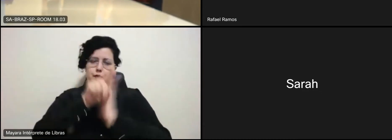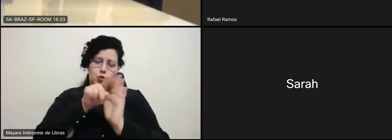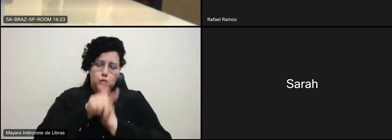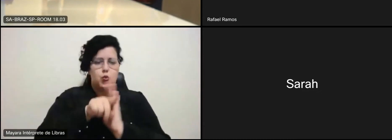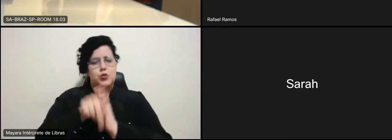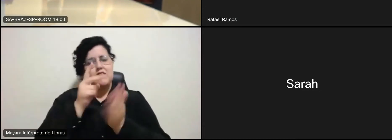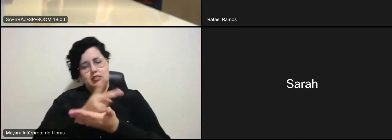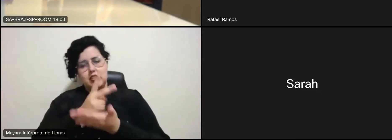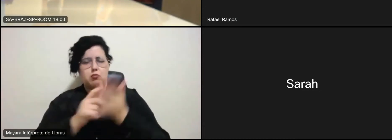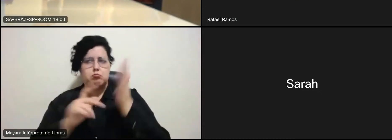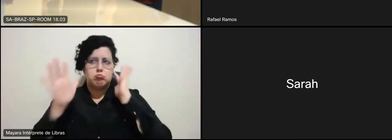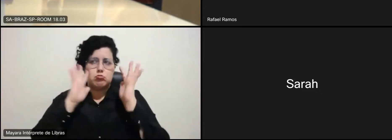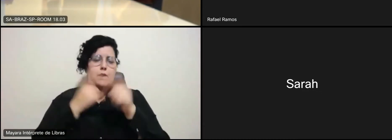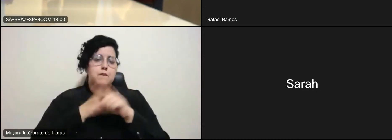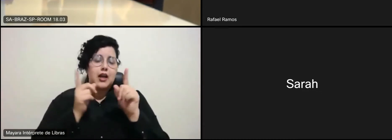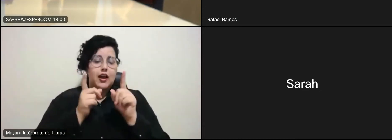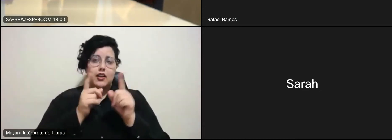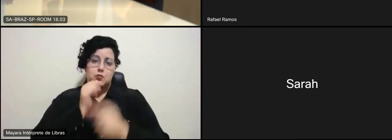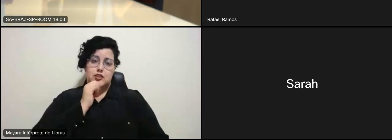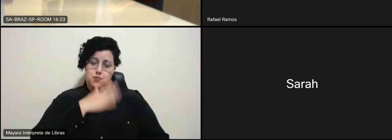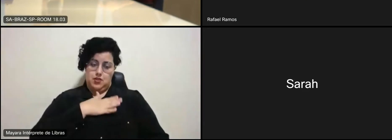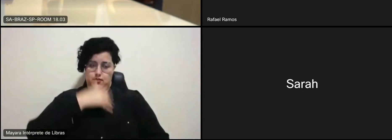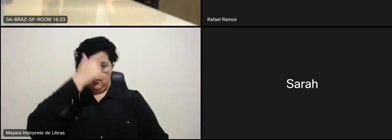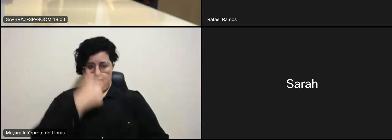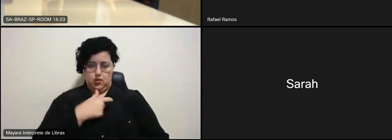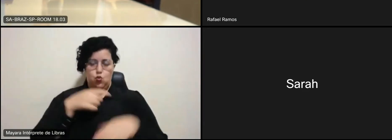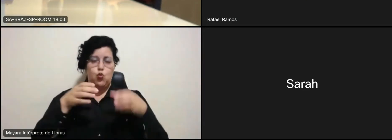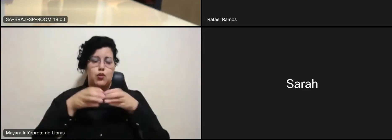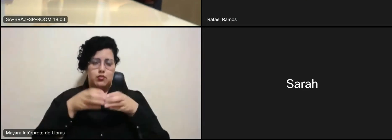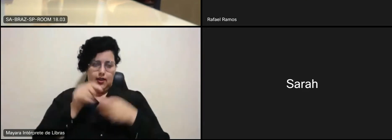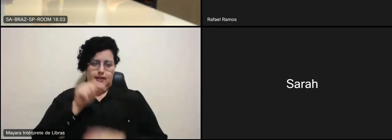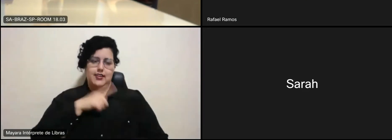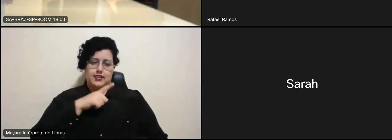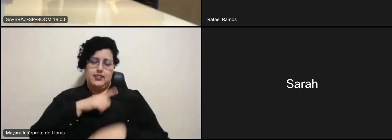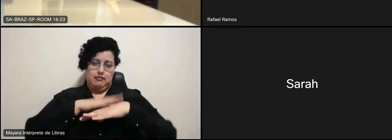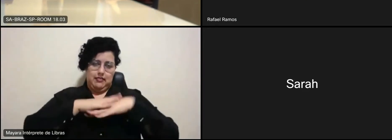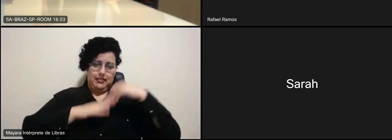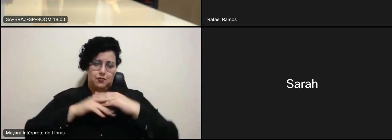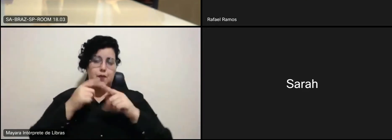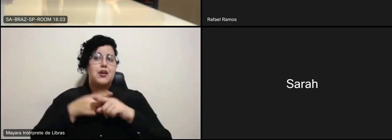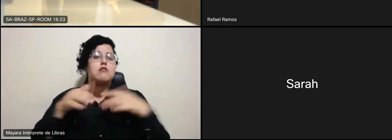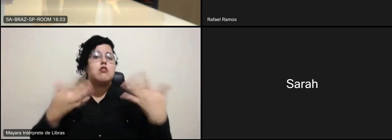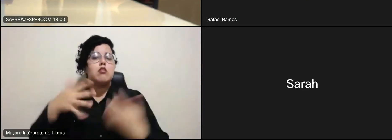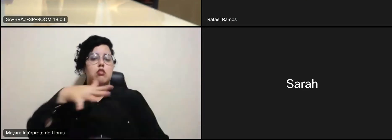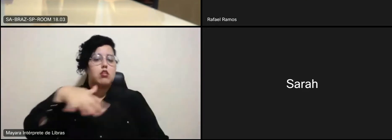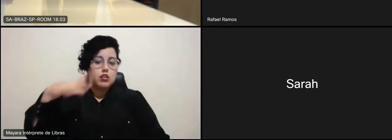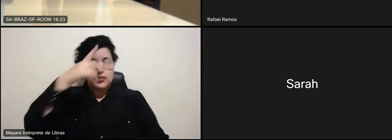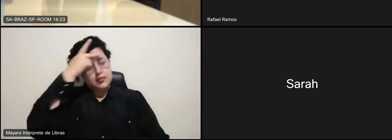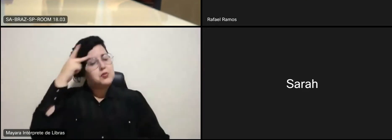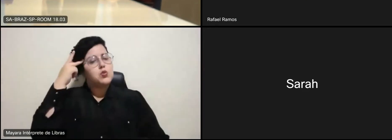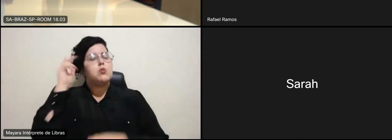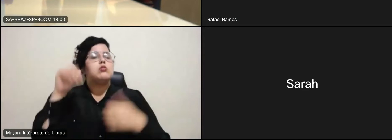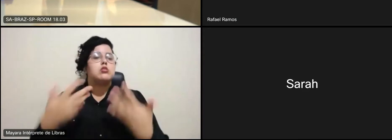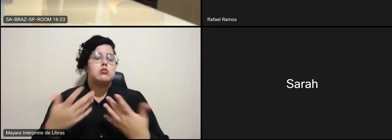me pergunto, tá, mas se eu sou da comunidade, eu estou aqui trabalhando, mas cadê as outras pessoas da comunidade? Cadê as pessoas,